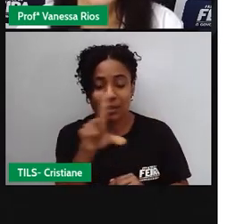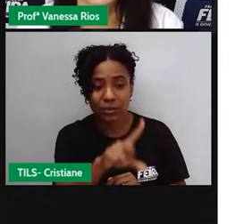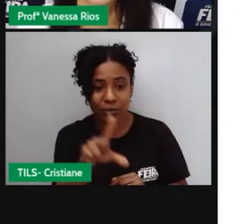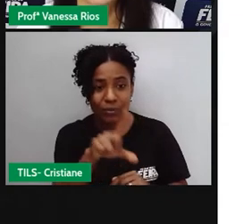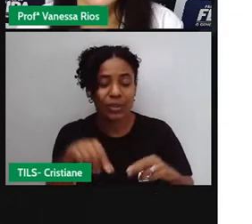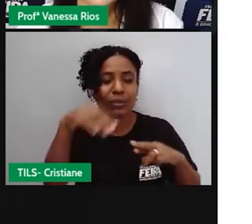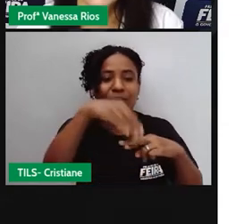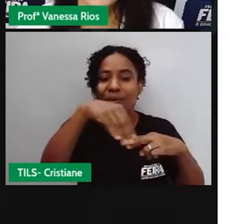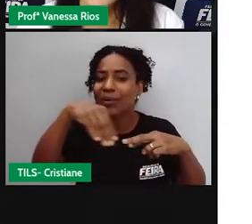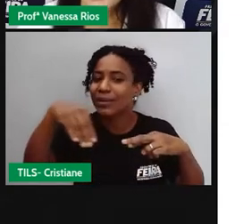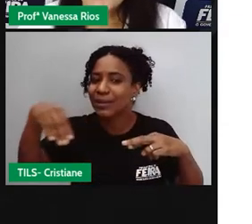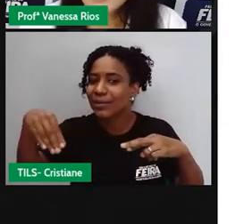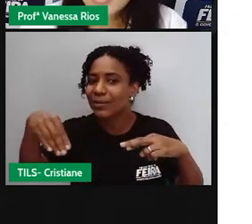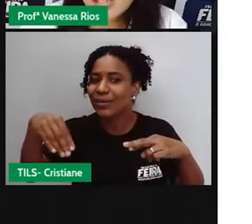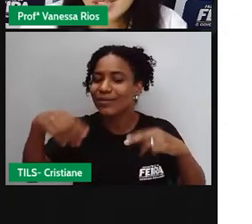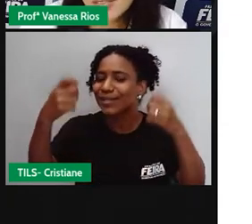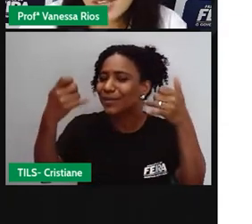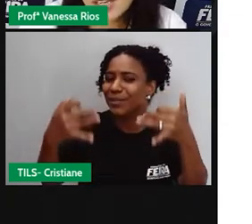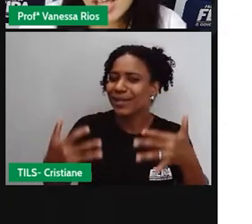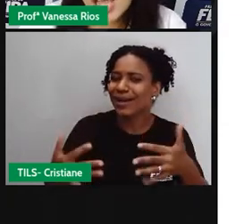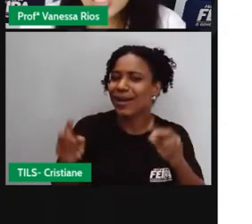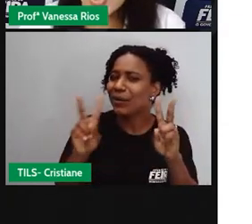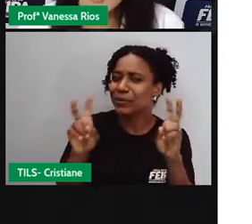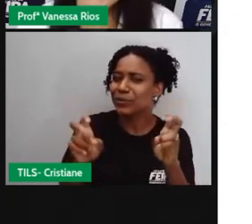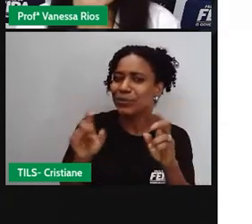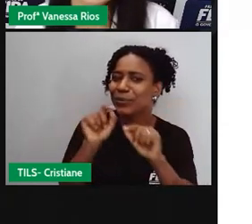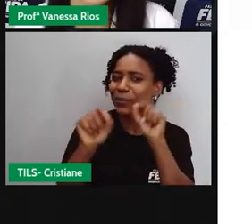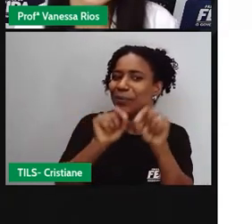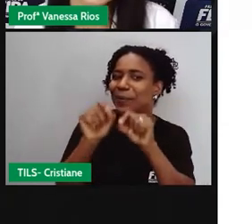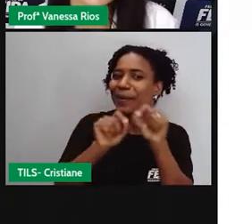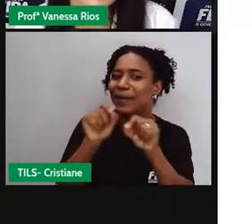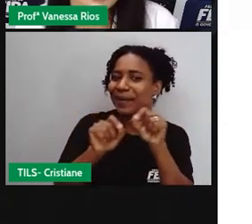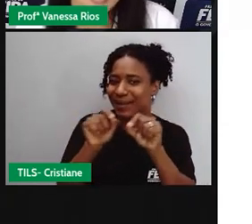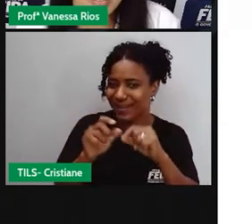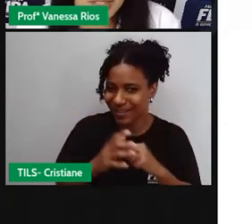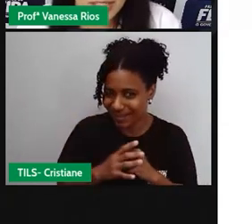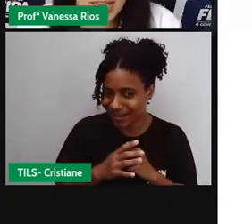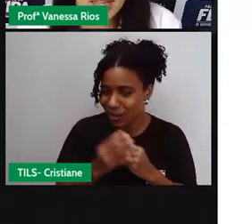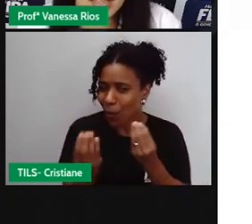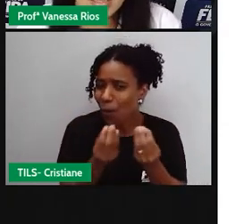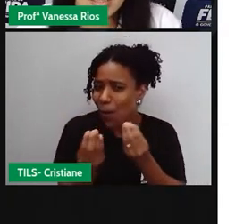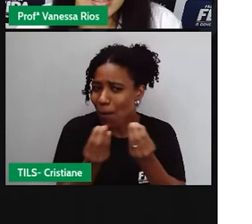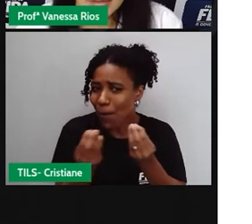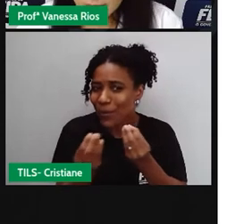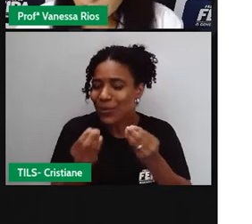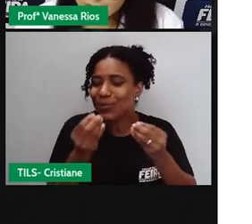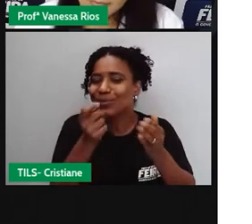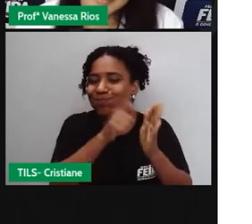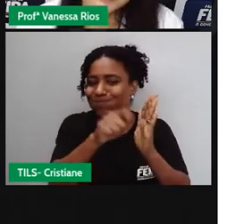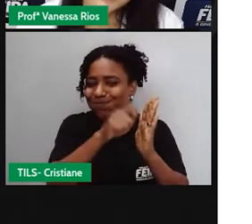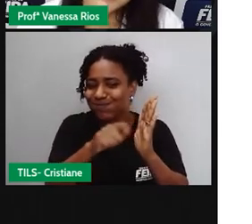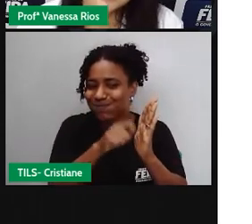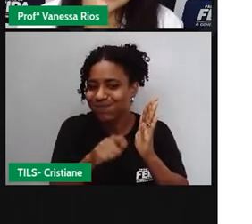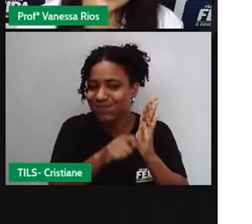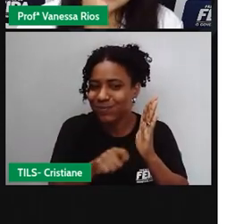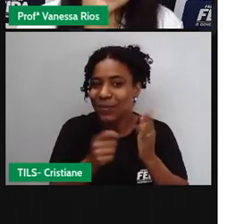neste momento, sobre o que você escreveria e como você escreveria?